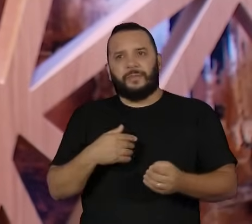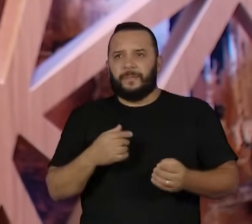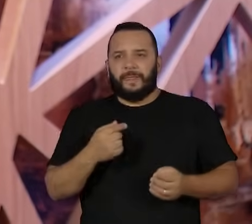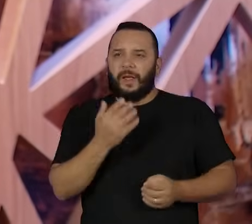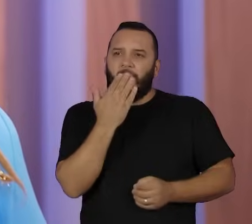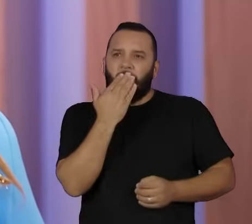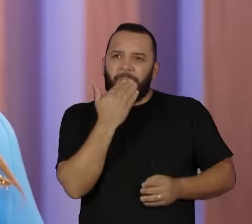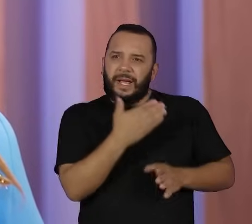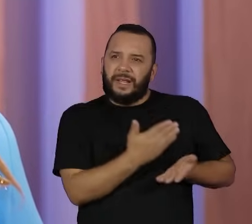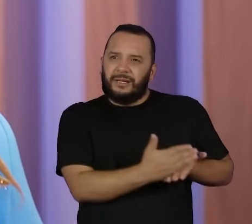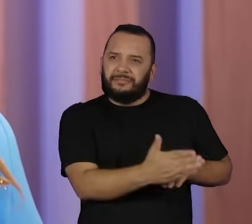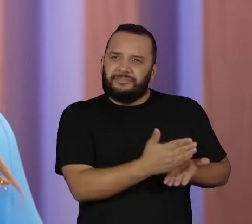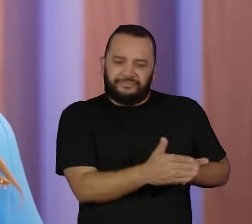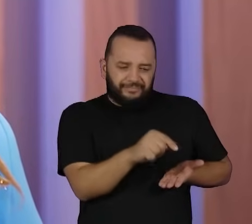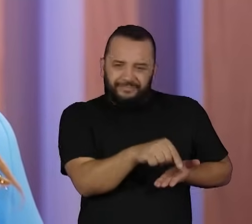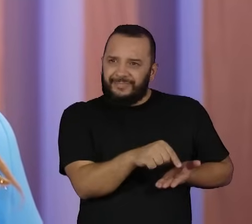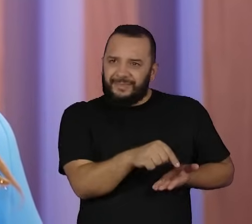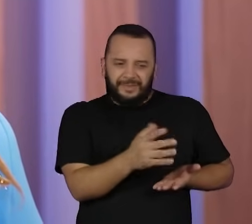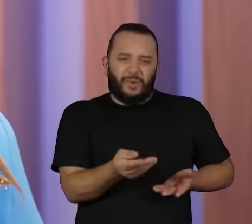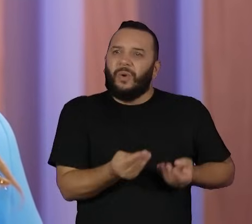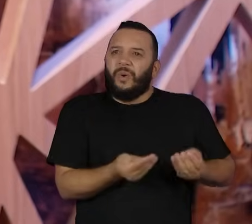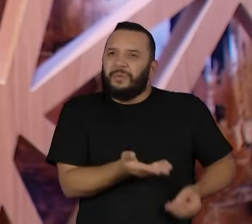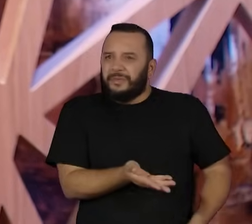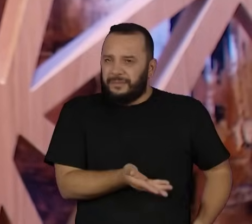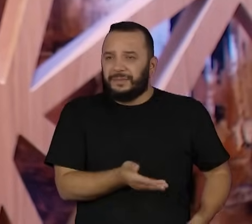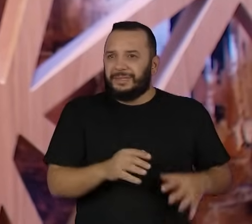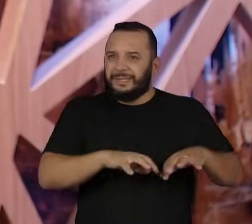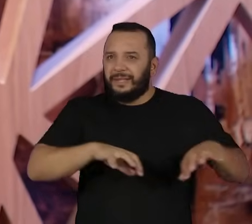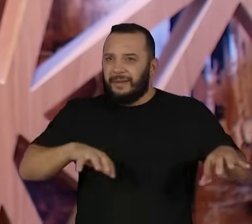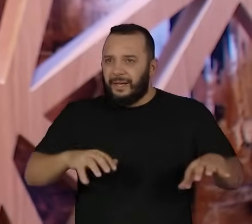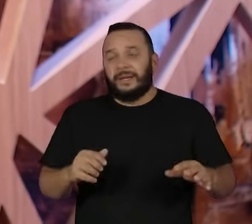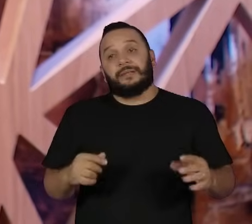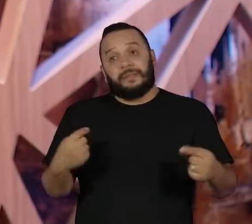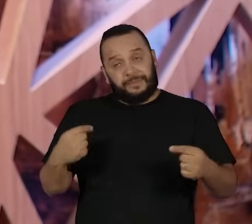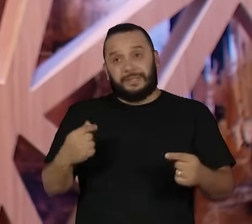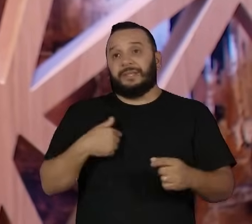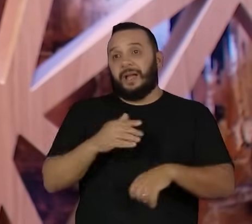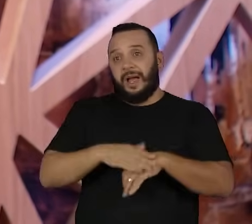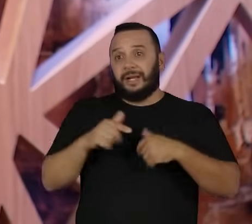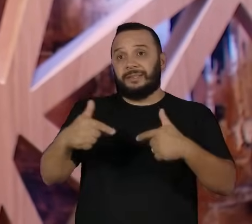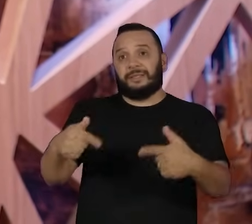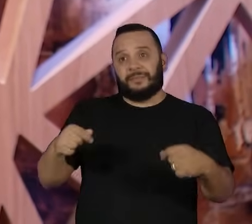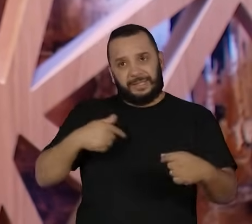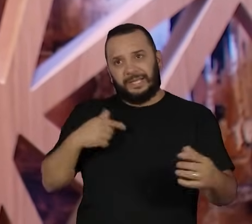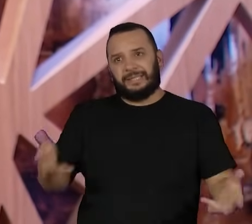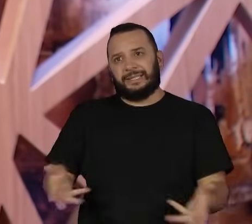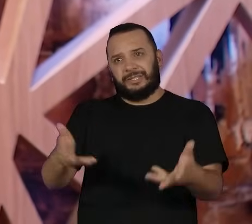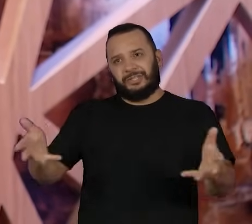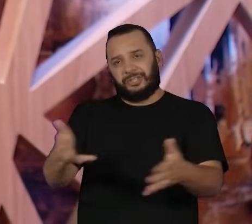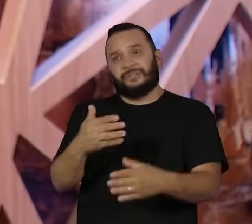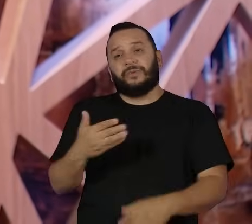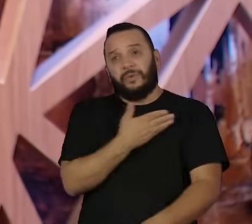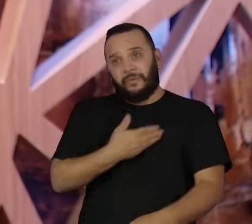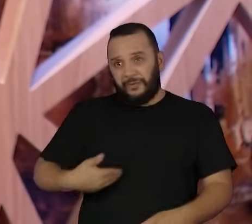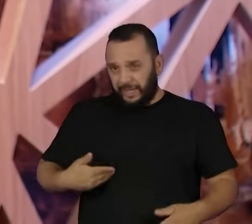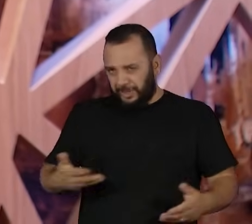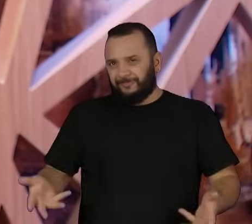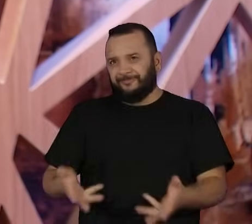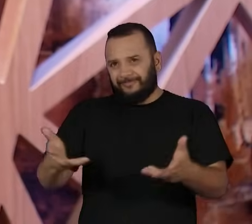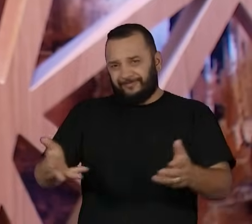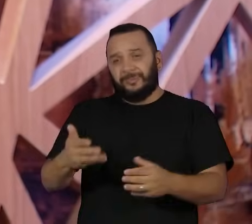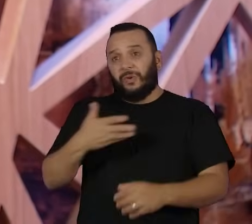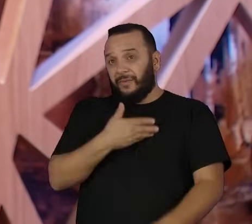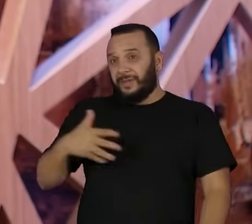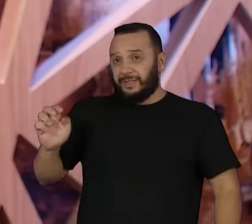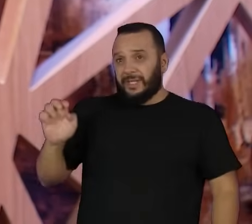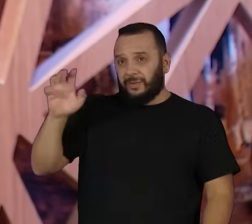reportagem anterior? Então, a política ela vem com esse arcabouço, mas precisa ter ação, precisa ter incentivo, as empresas precisam estar junto, os governos estaduais,